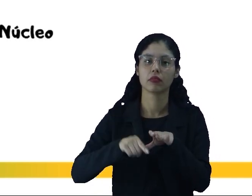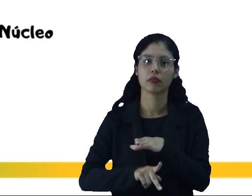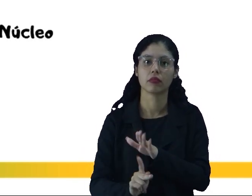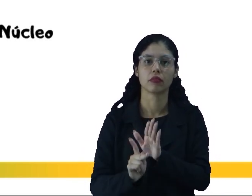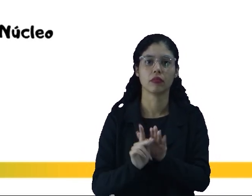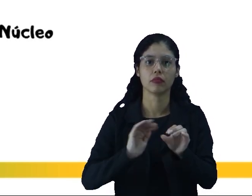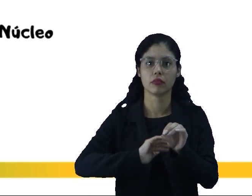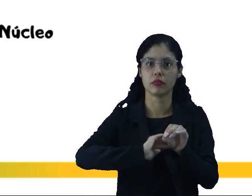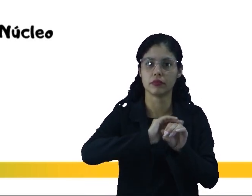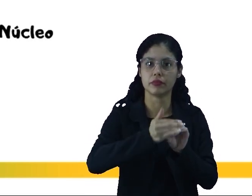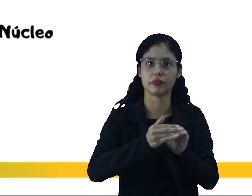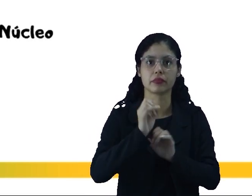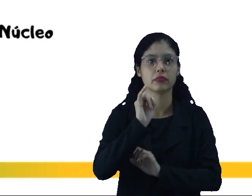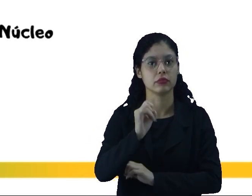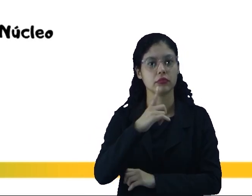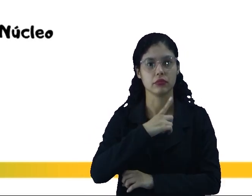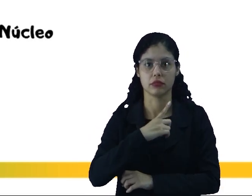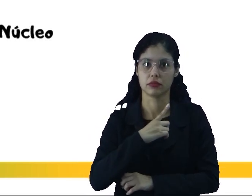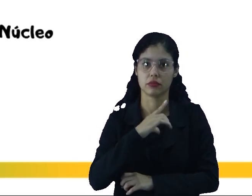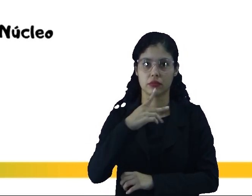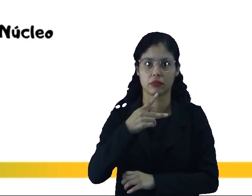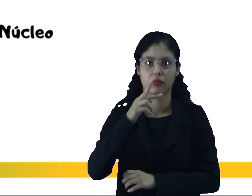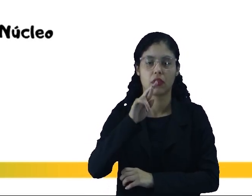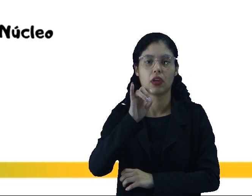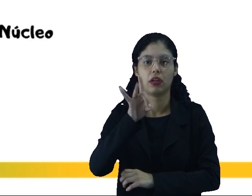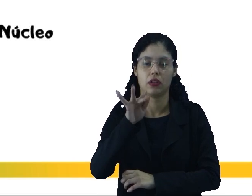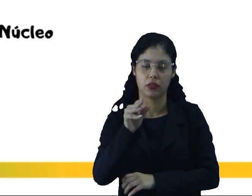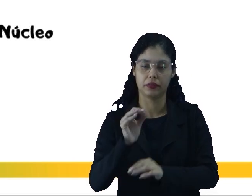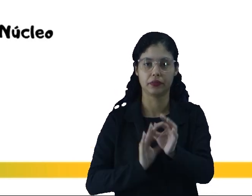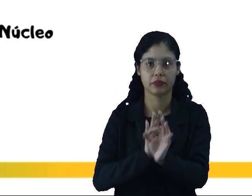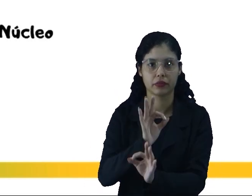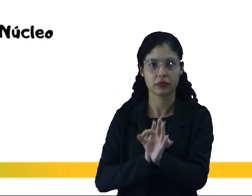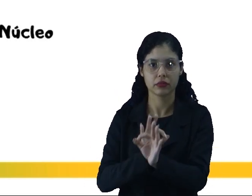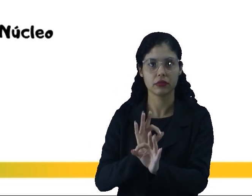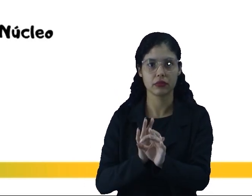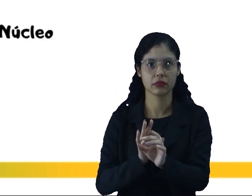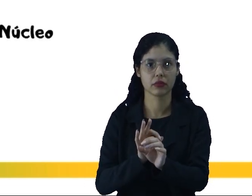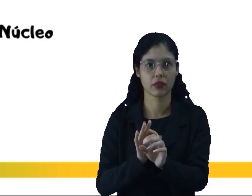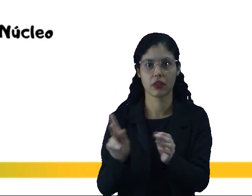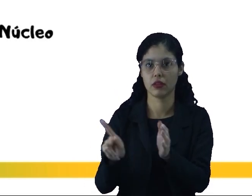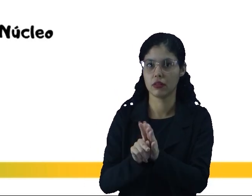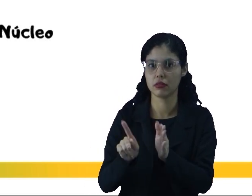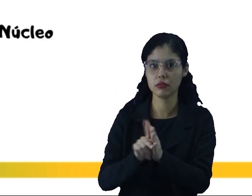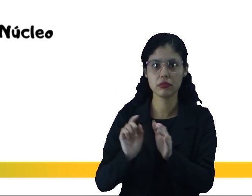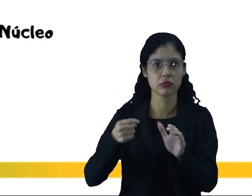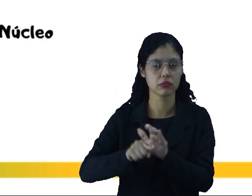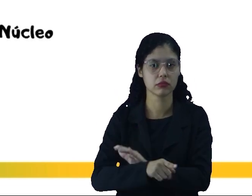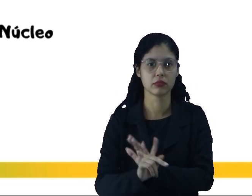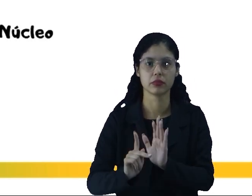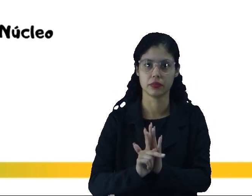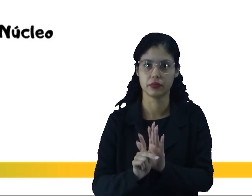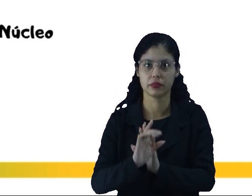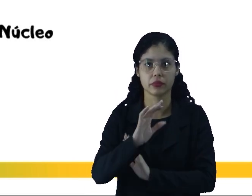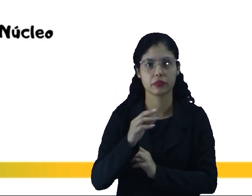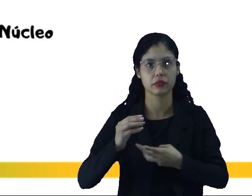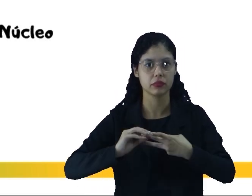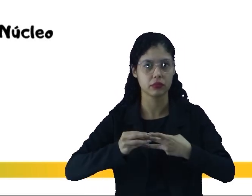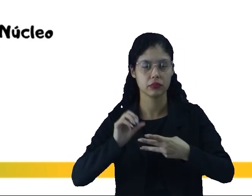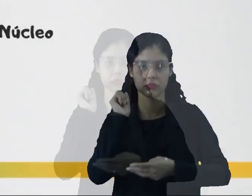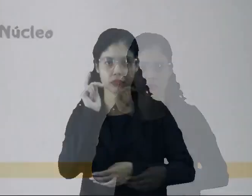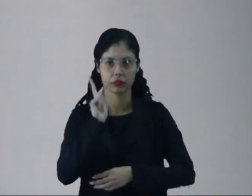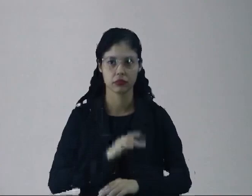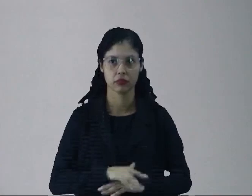de uma carioteca. Se eu tiver um organismo procariótico, esse núcleo vai estar em uma região específica dentro do núcleo do citoplasma,